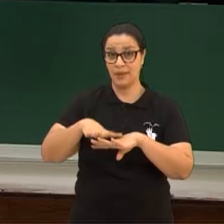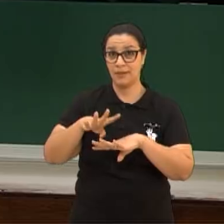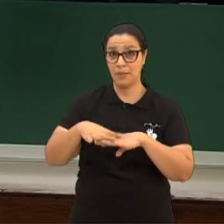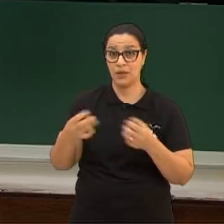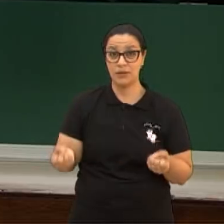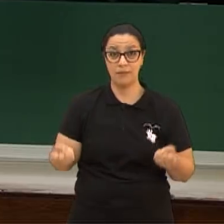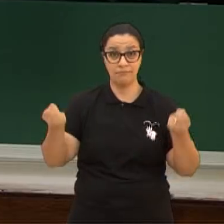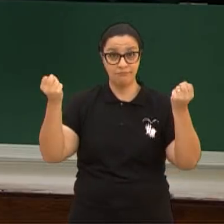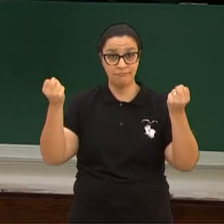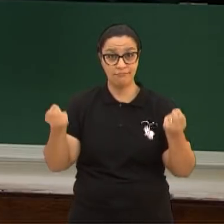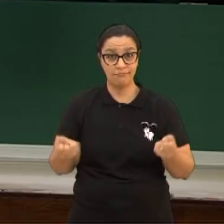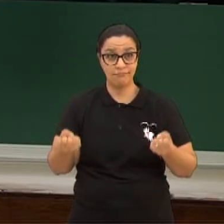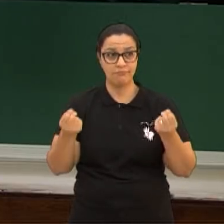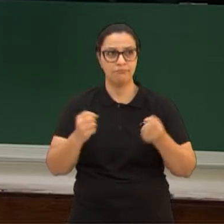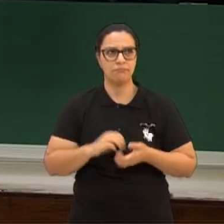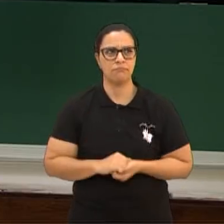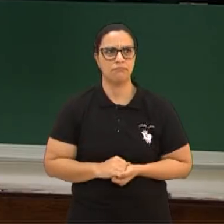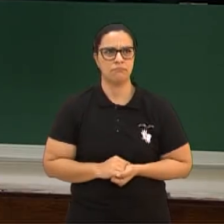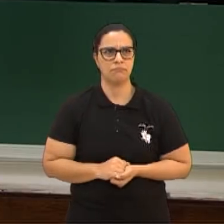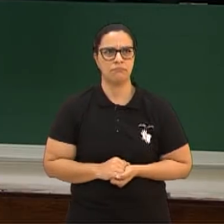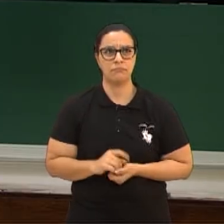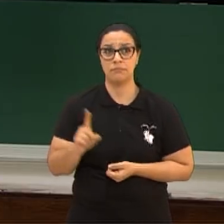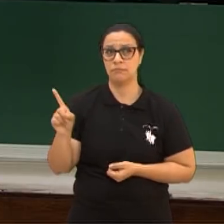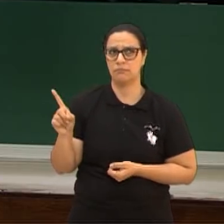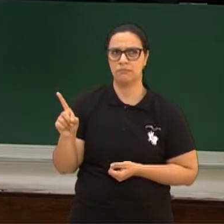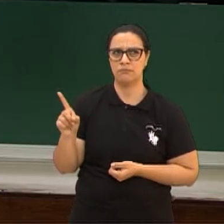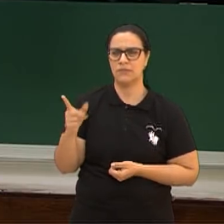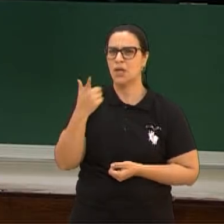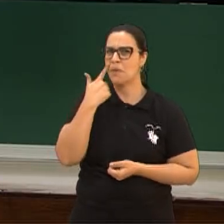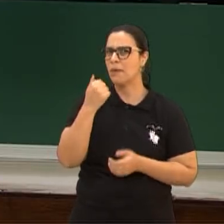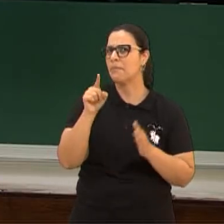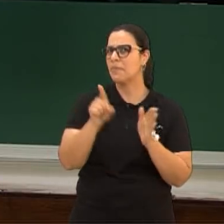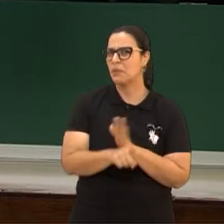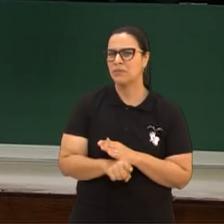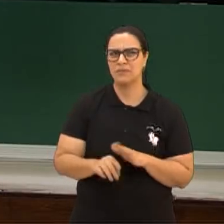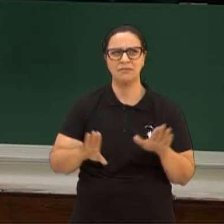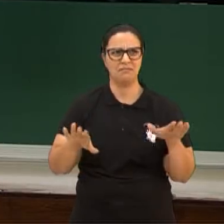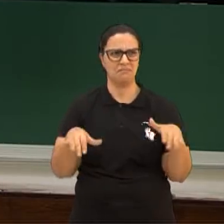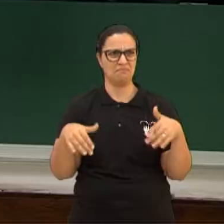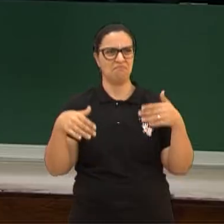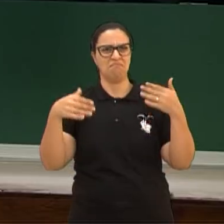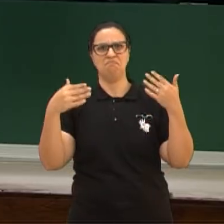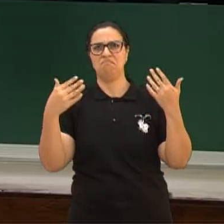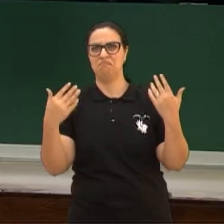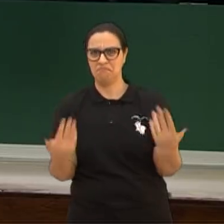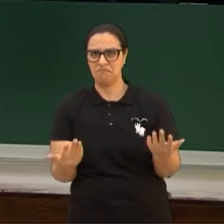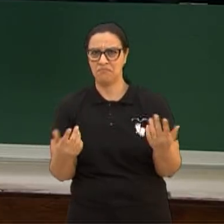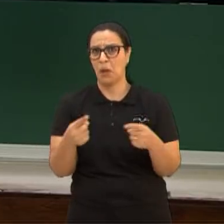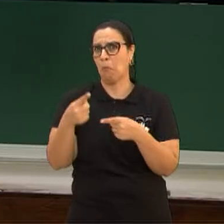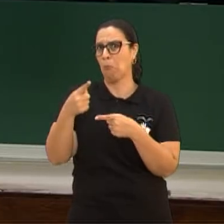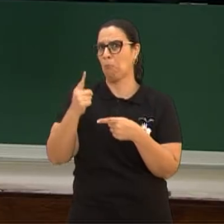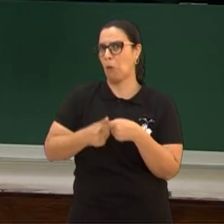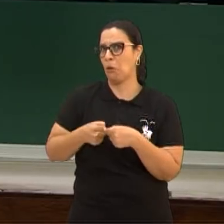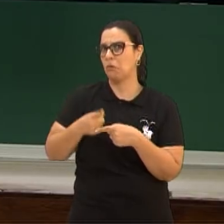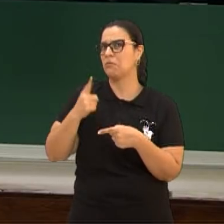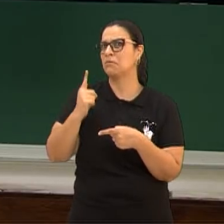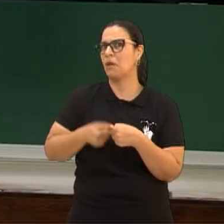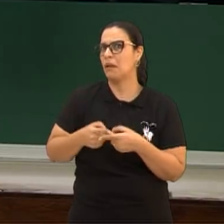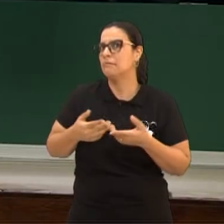fazer isso. E olha o questionamento do pai. Why? Por